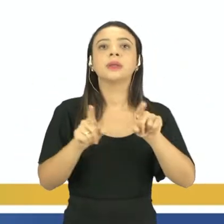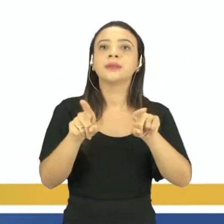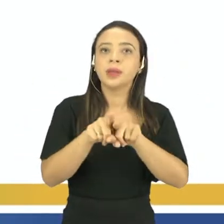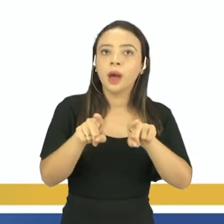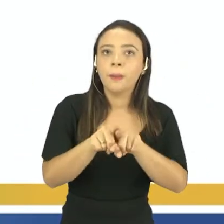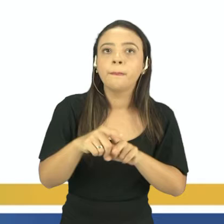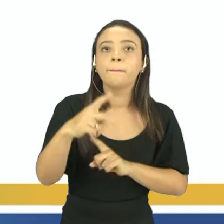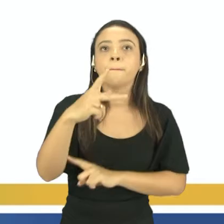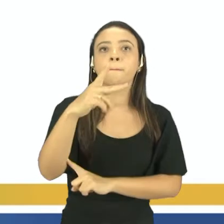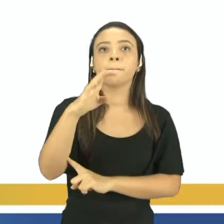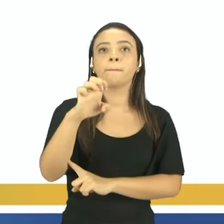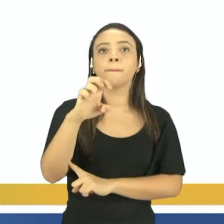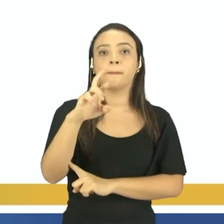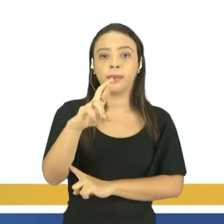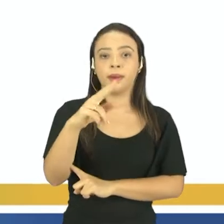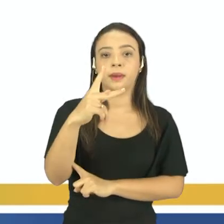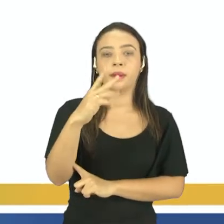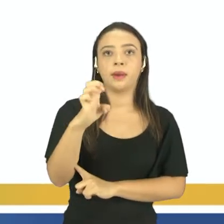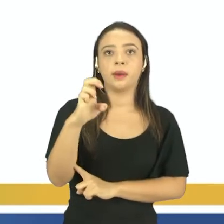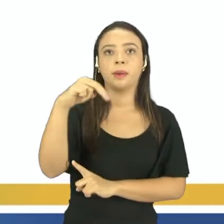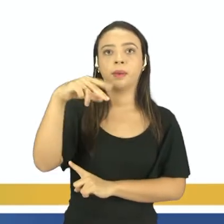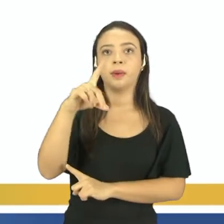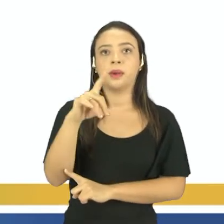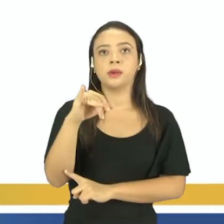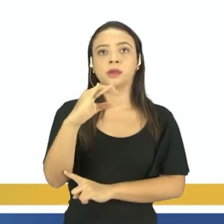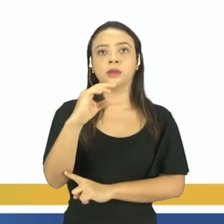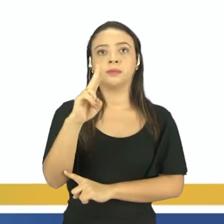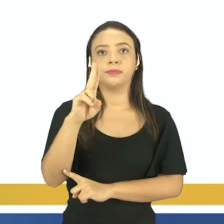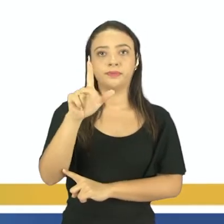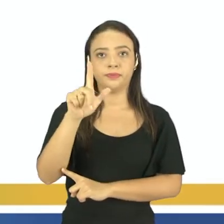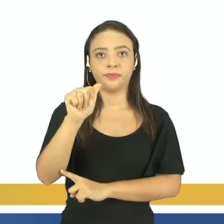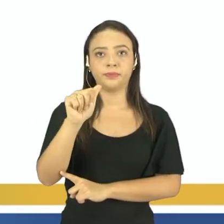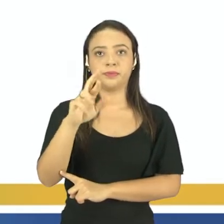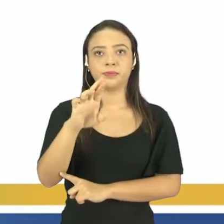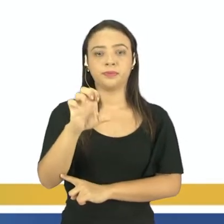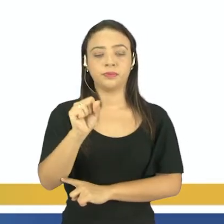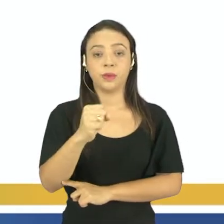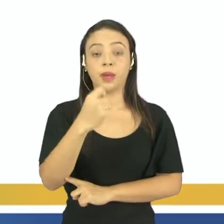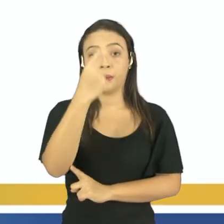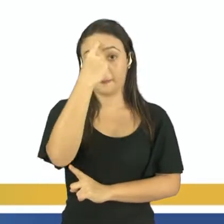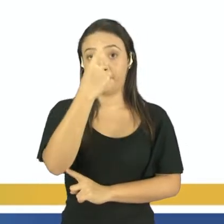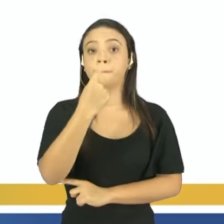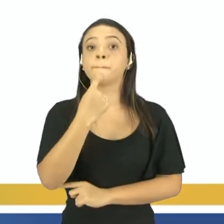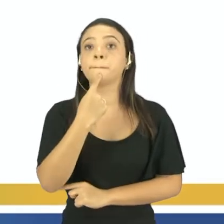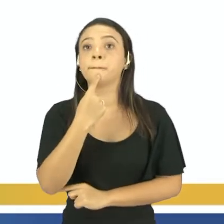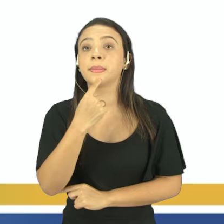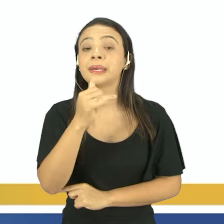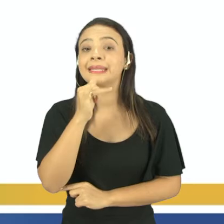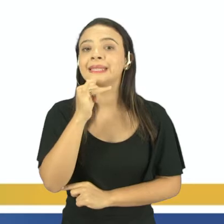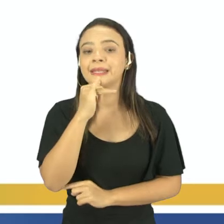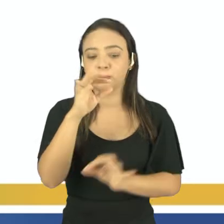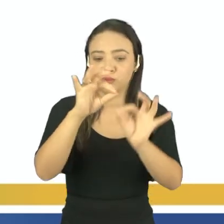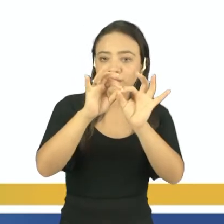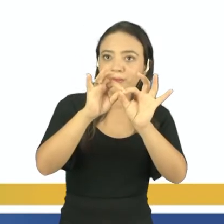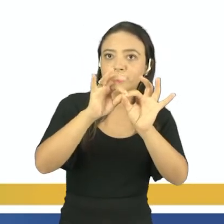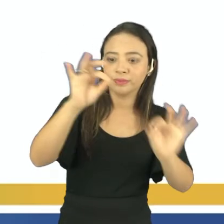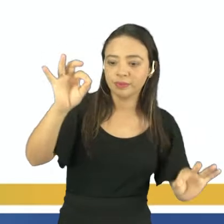são chamadas de perpendiculares. Vocês estão vendo aí na imagem um exemplo de retas concorrentes,